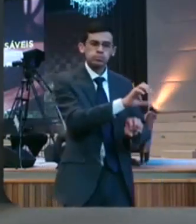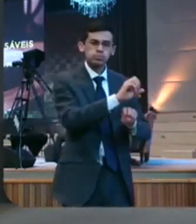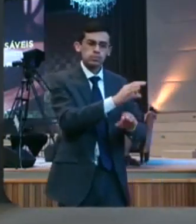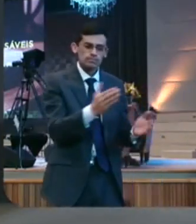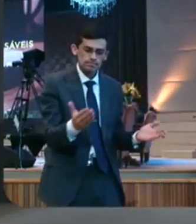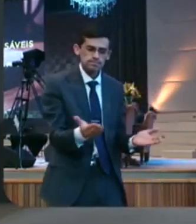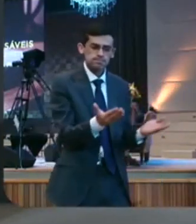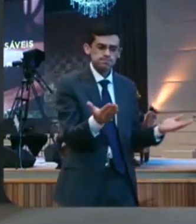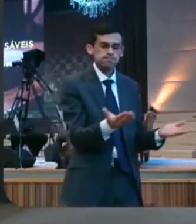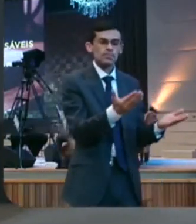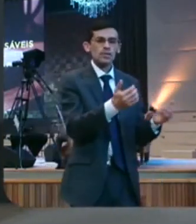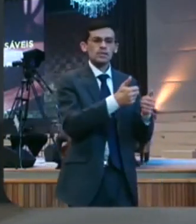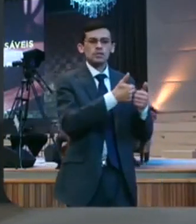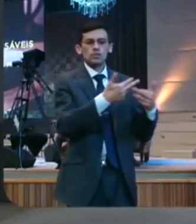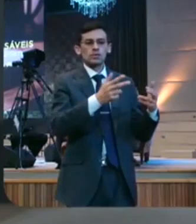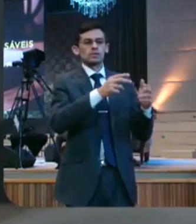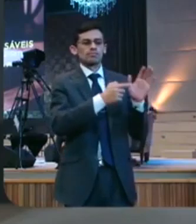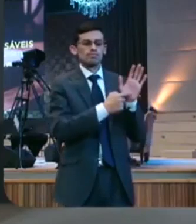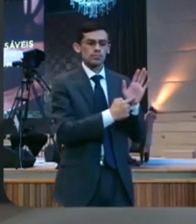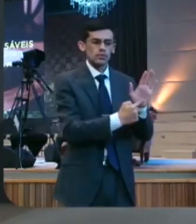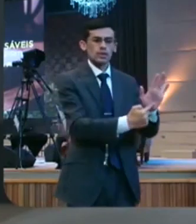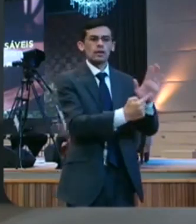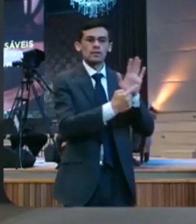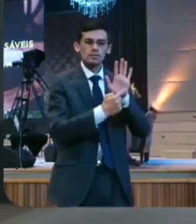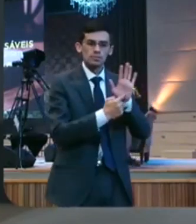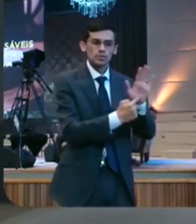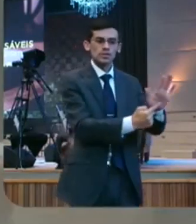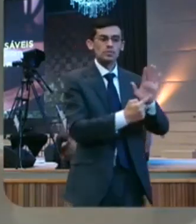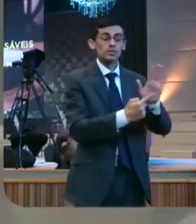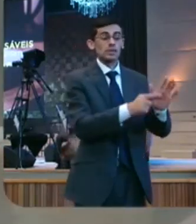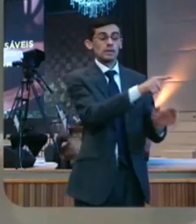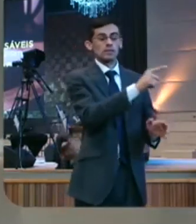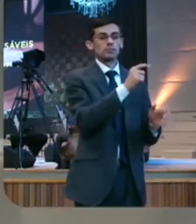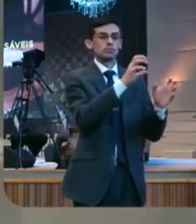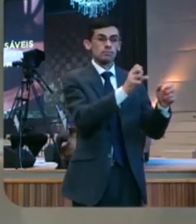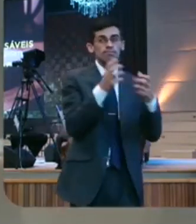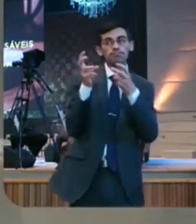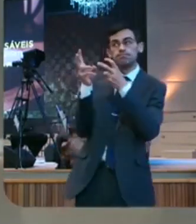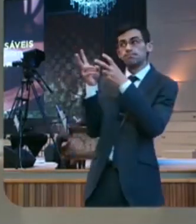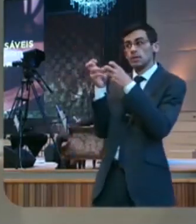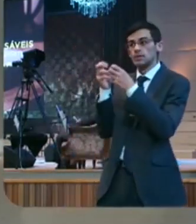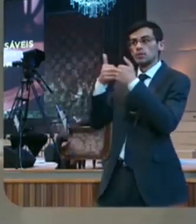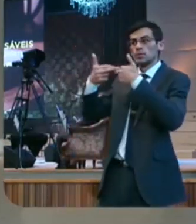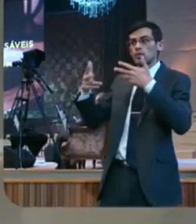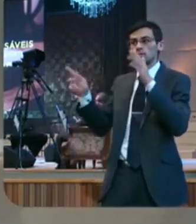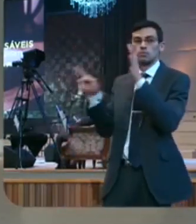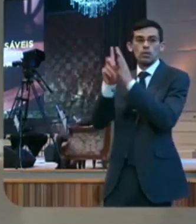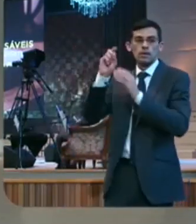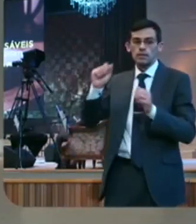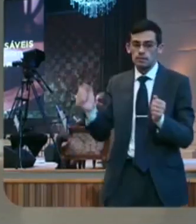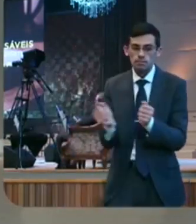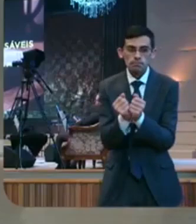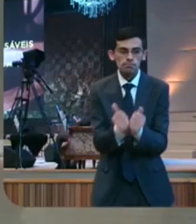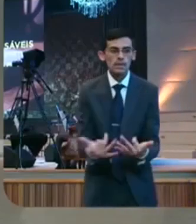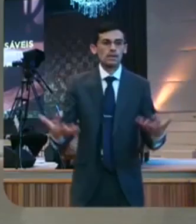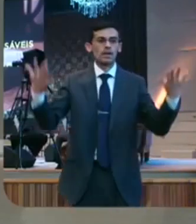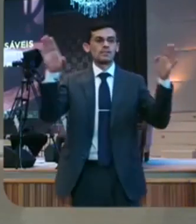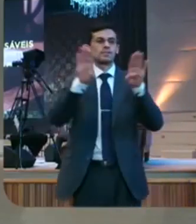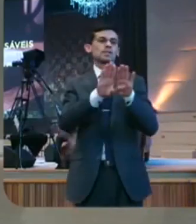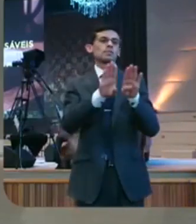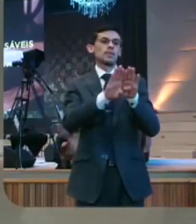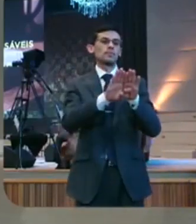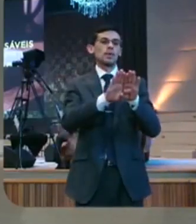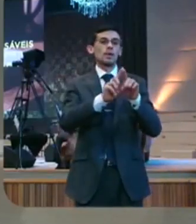série de atos, de símbolos que vão acontecer aqui, de milagres,